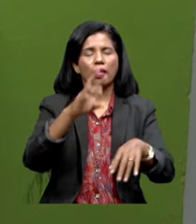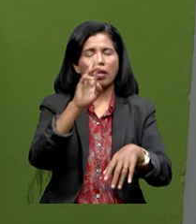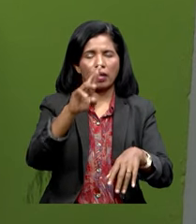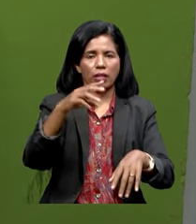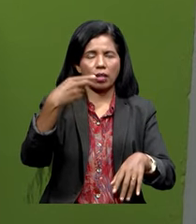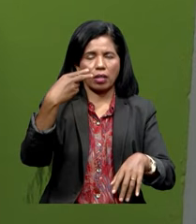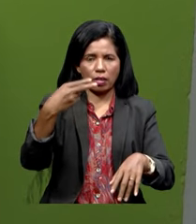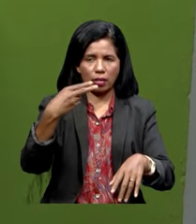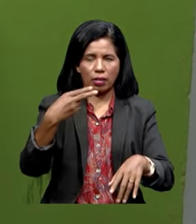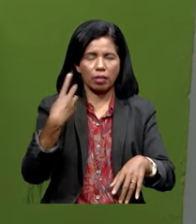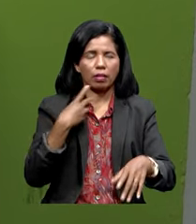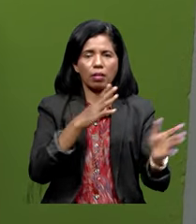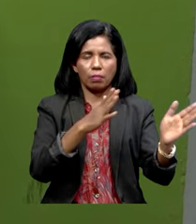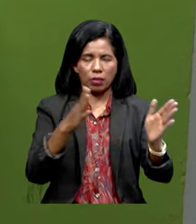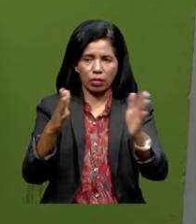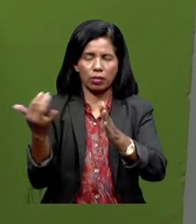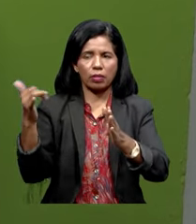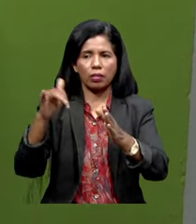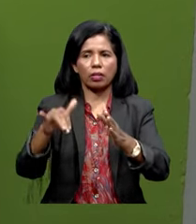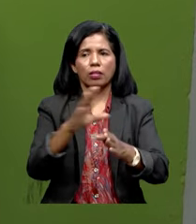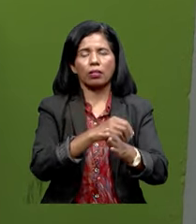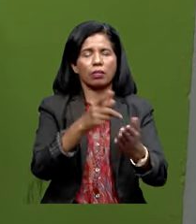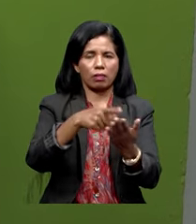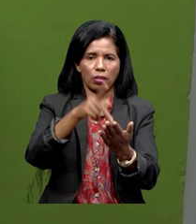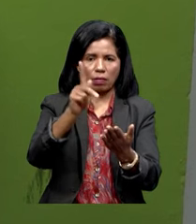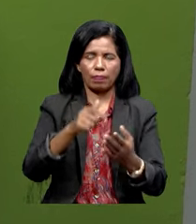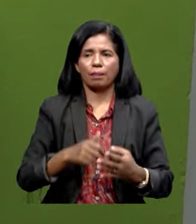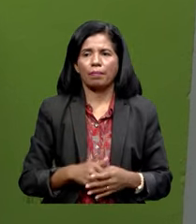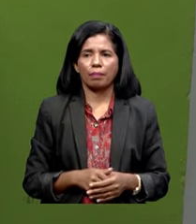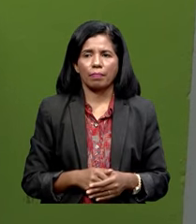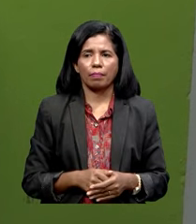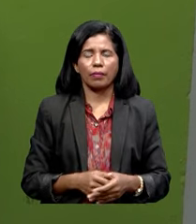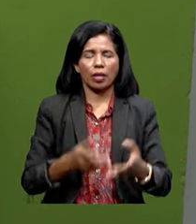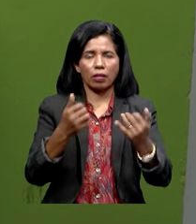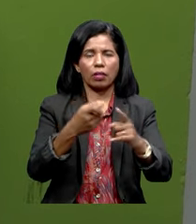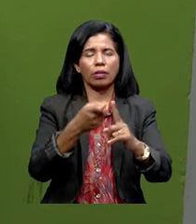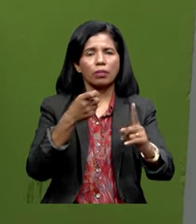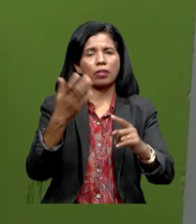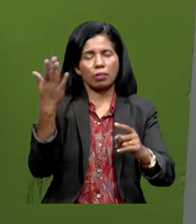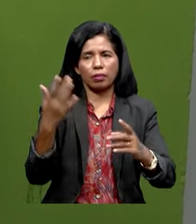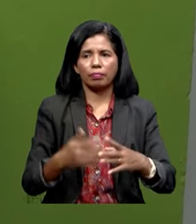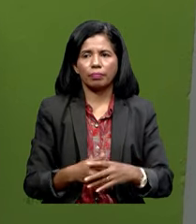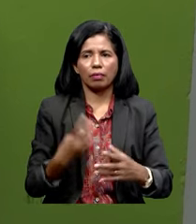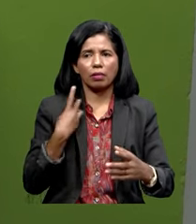recursos humanos por el proceso ser ne salario que pagamento. Agora José ne va.